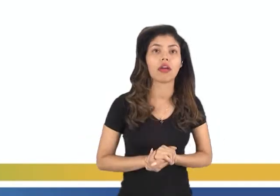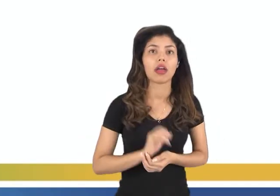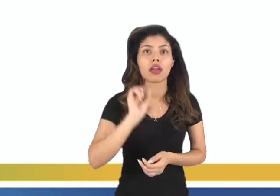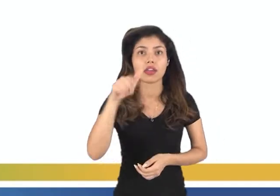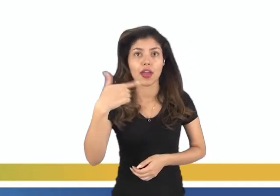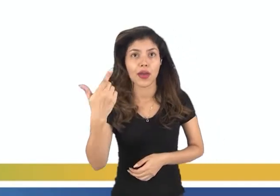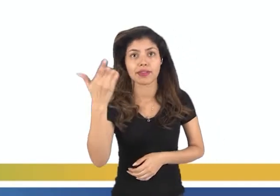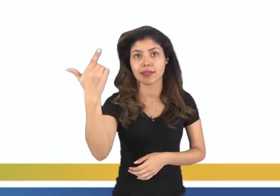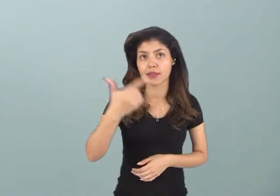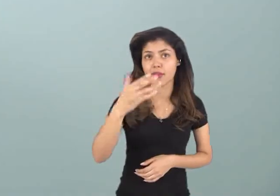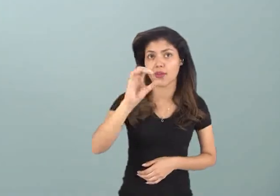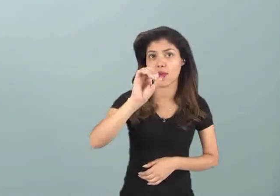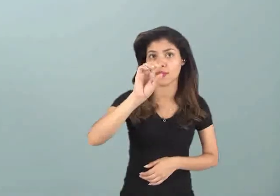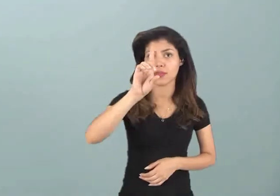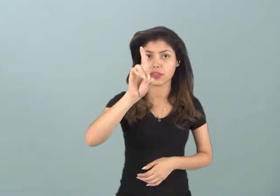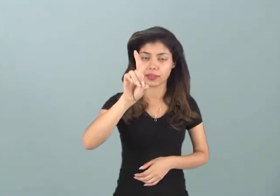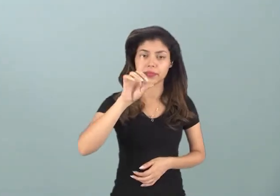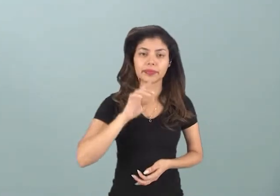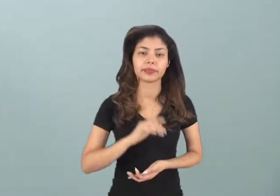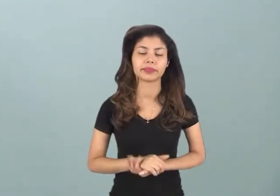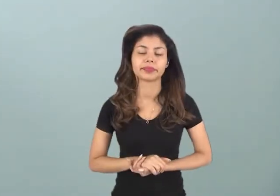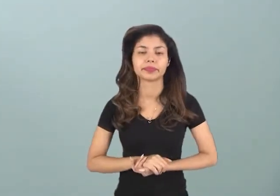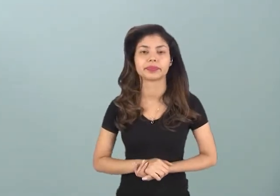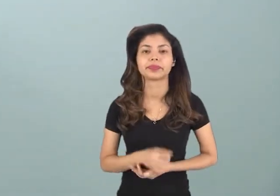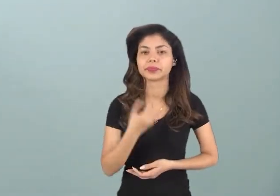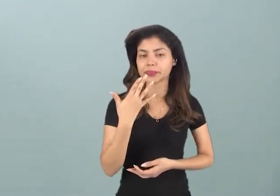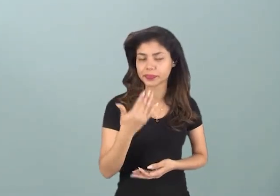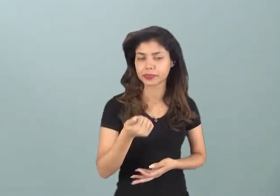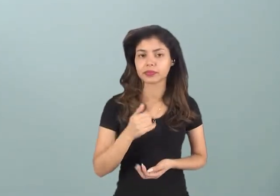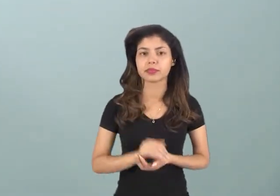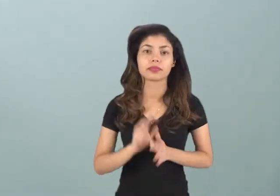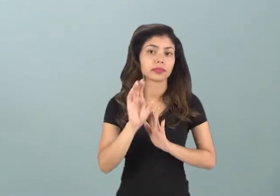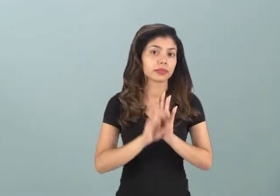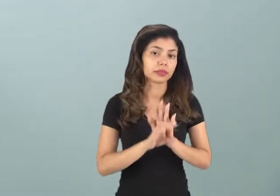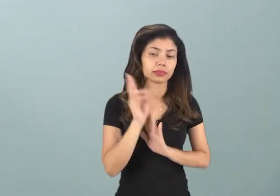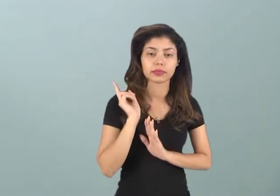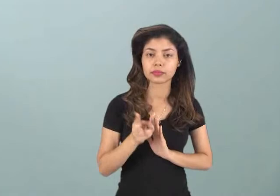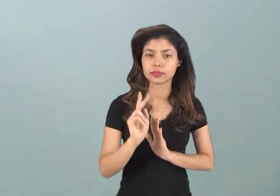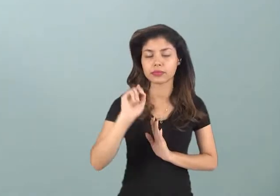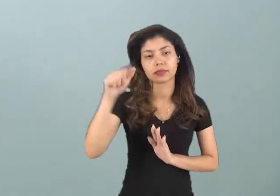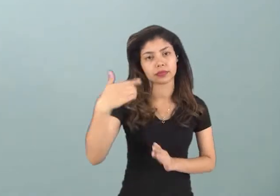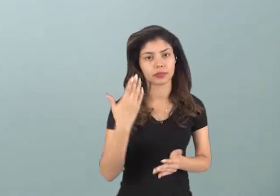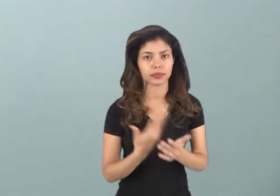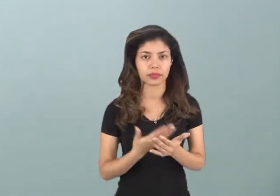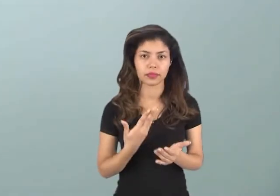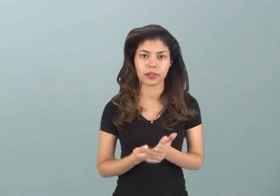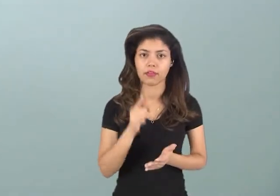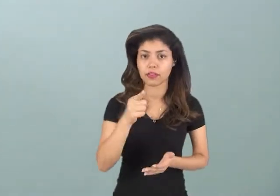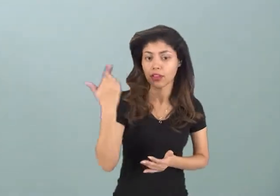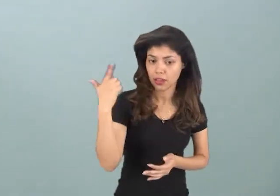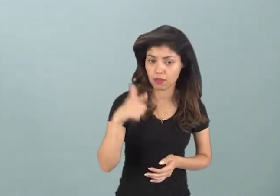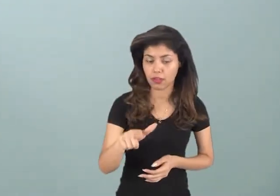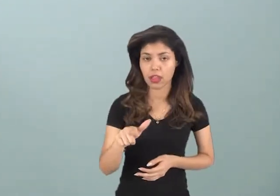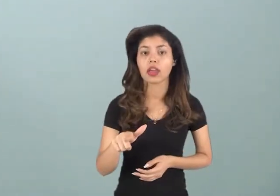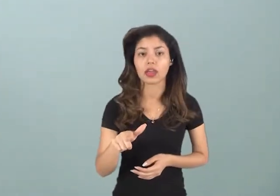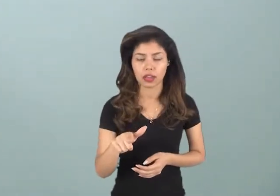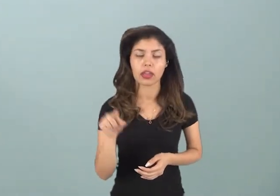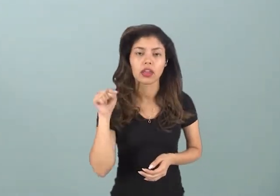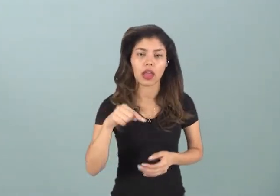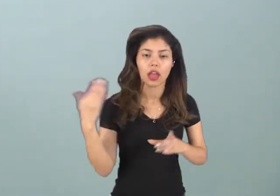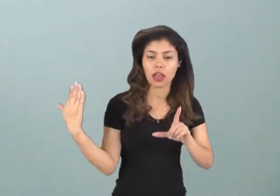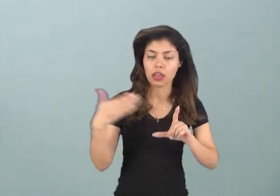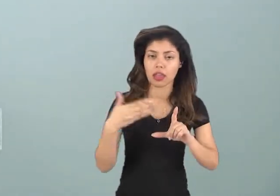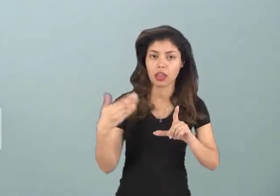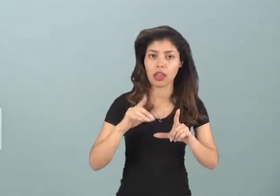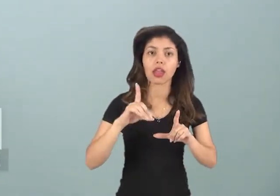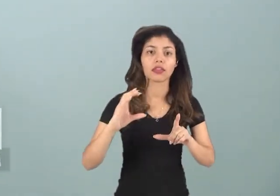objetiva direta, vai ter a função de objeto direto, tá bom? Esse conteúdo continua na próxima aula. Para você rever essa, você vai lá na